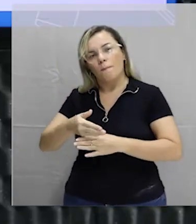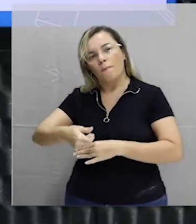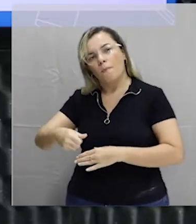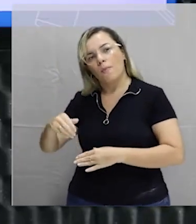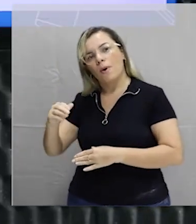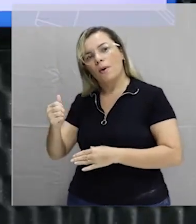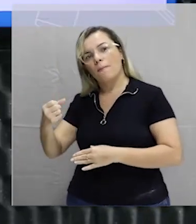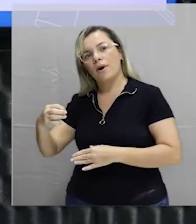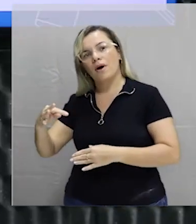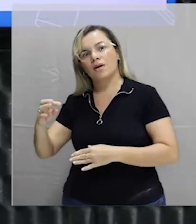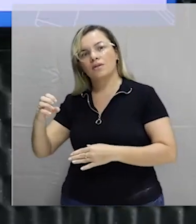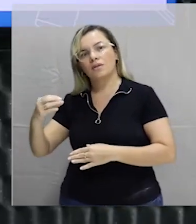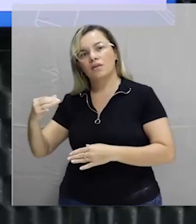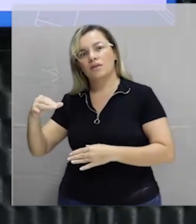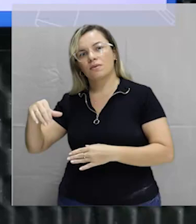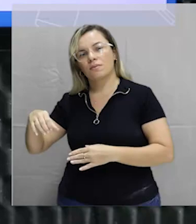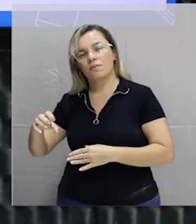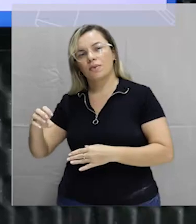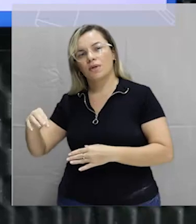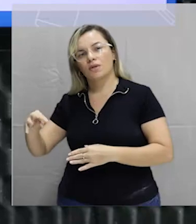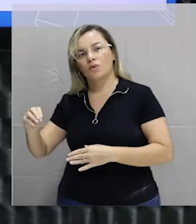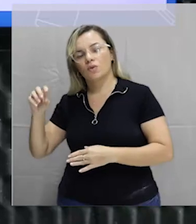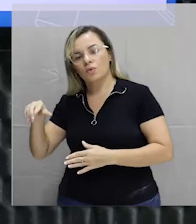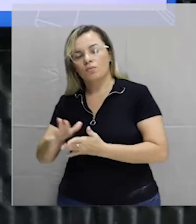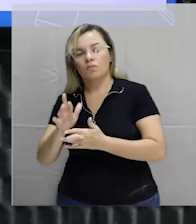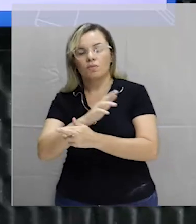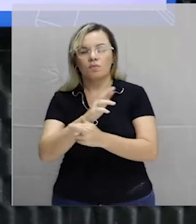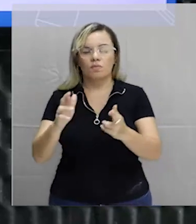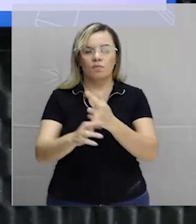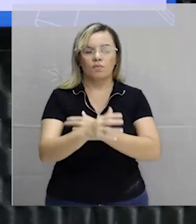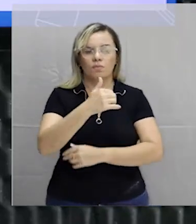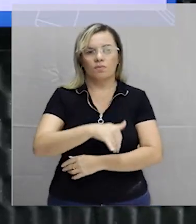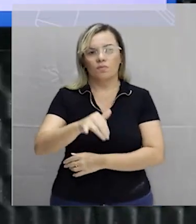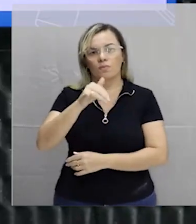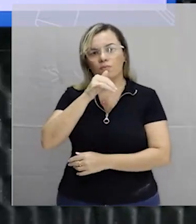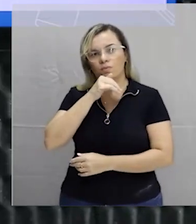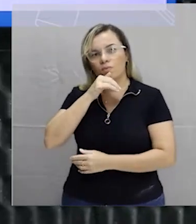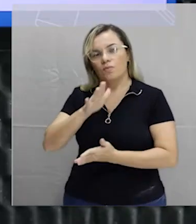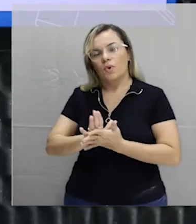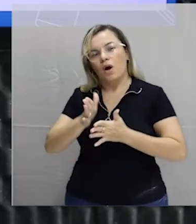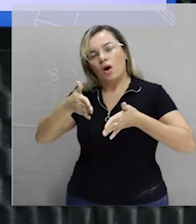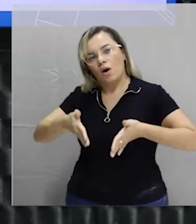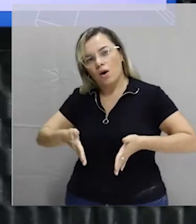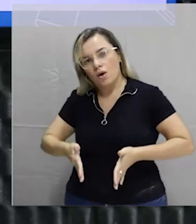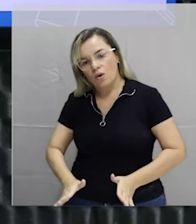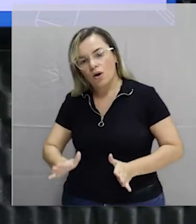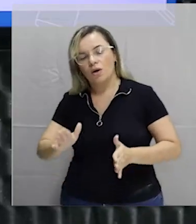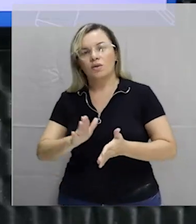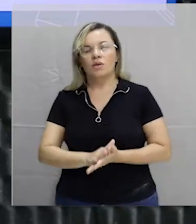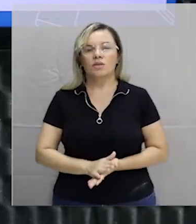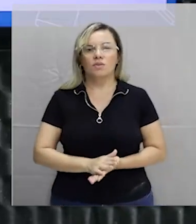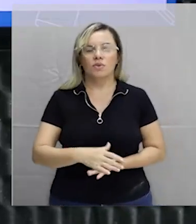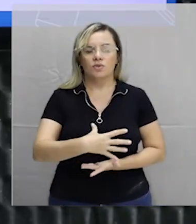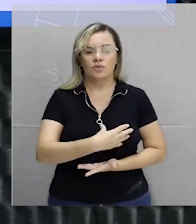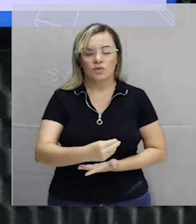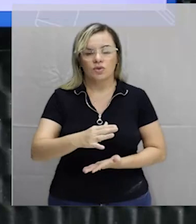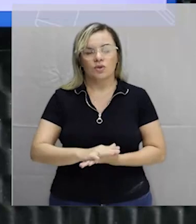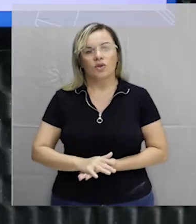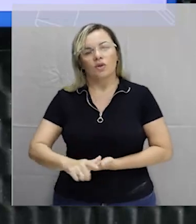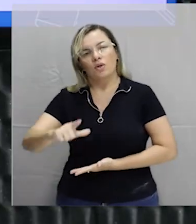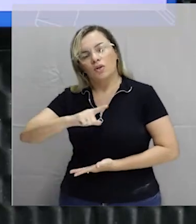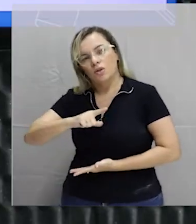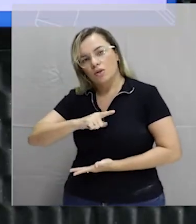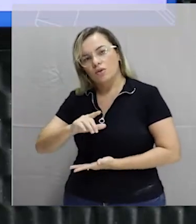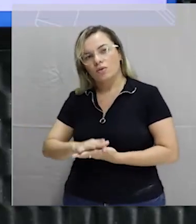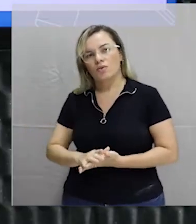no que diz respeito à questão relacionada, por exemplo, à natalidade. Então, tivemos